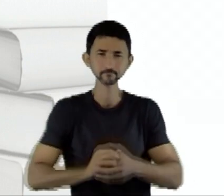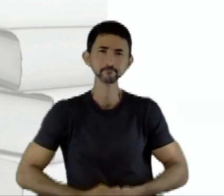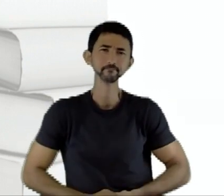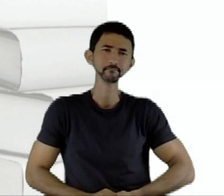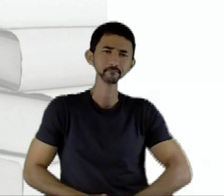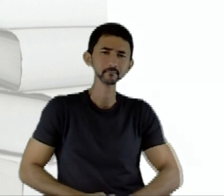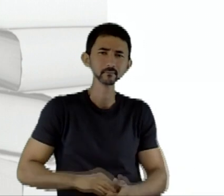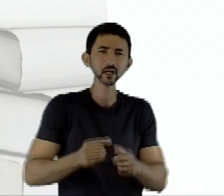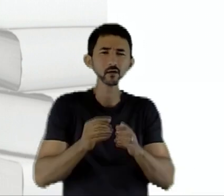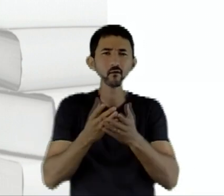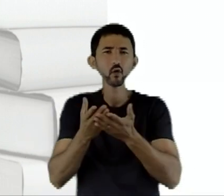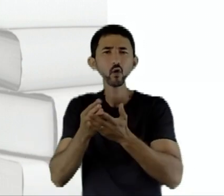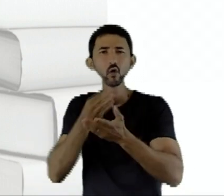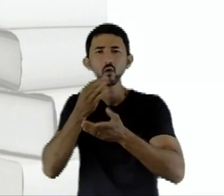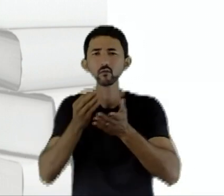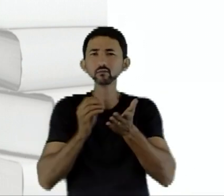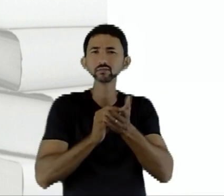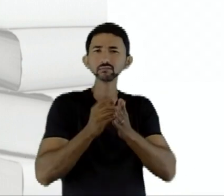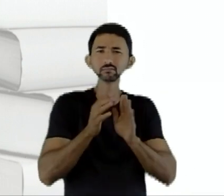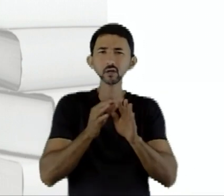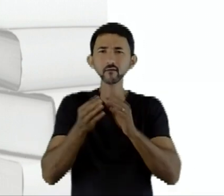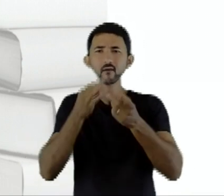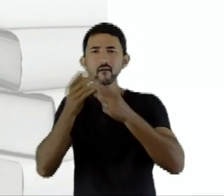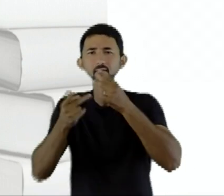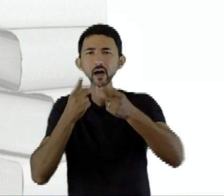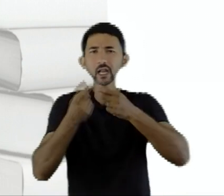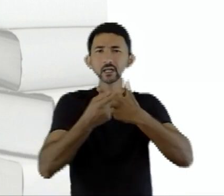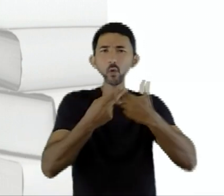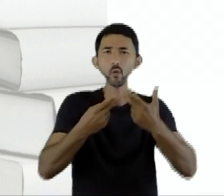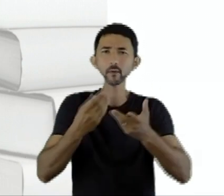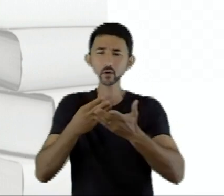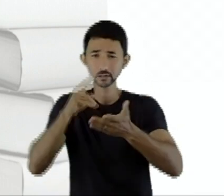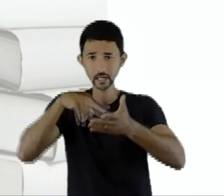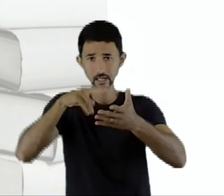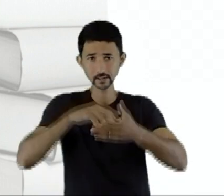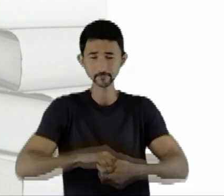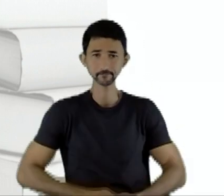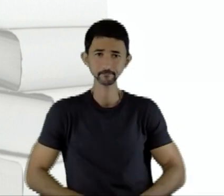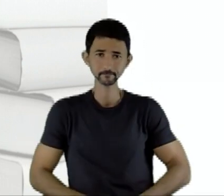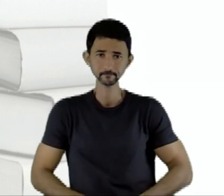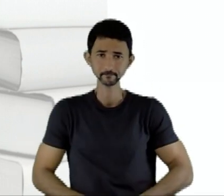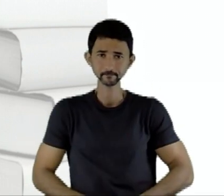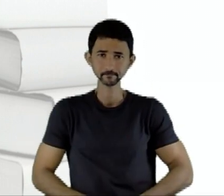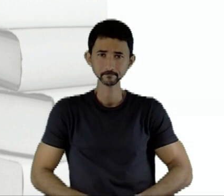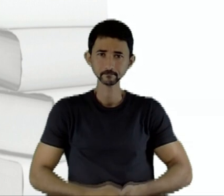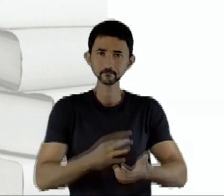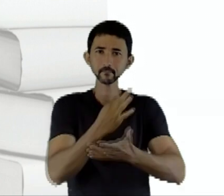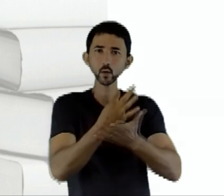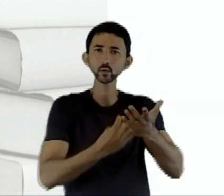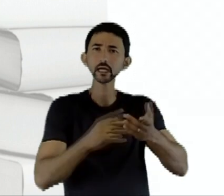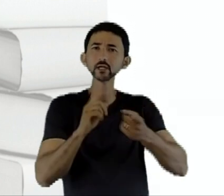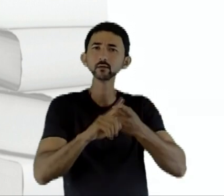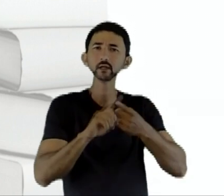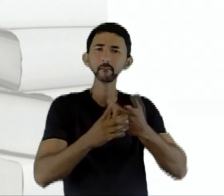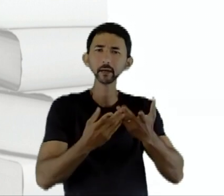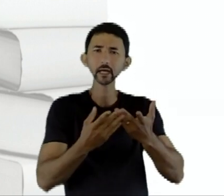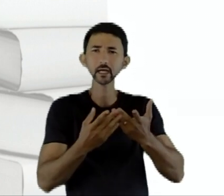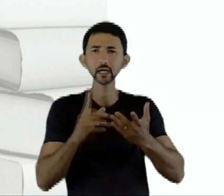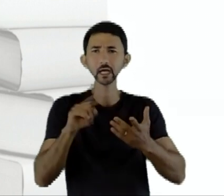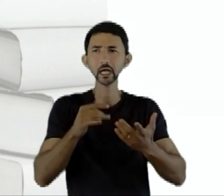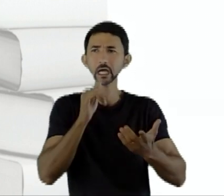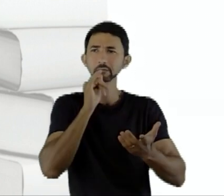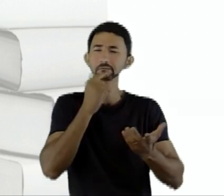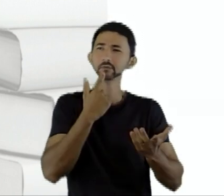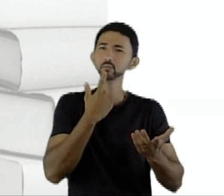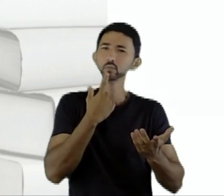fazendo alguns comentários com vocês enquanto nós estivermos fazendo a leitura. Esse texto também, ele